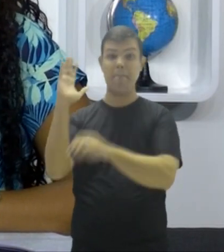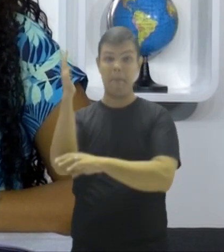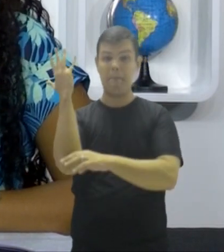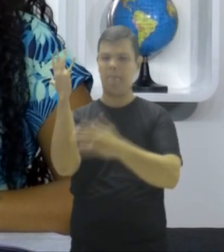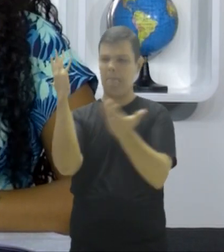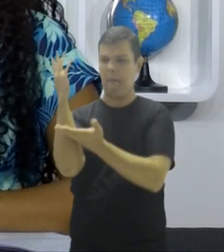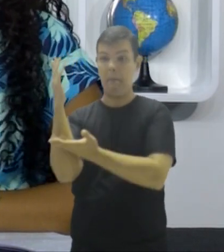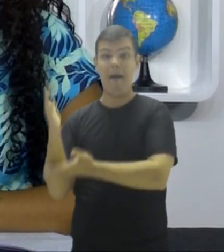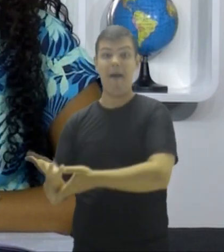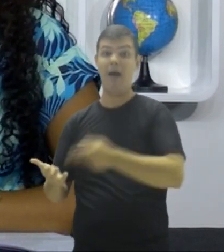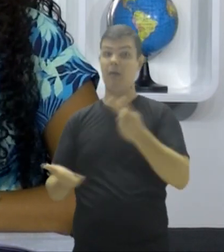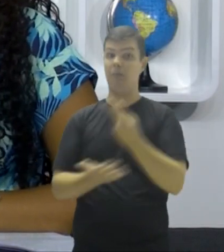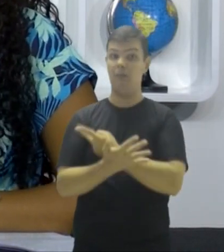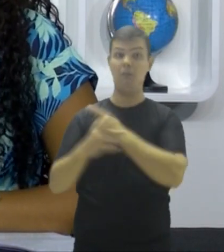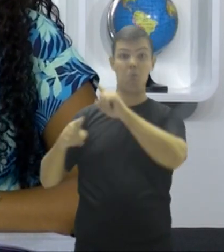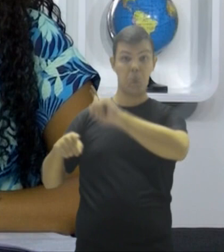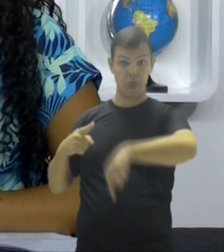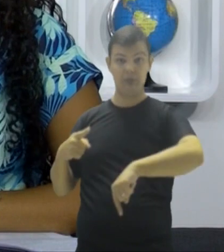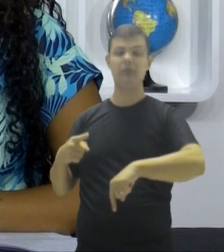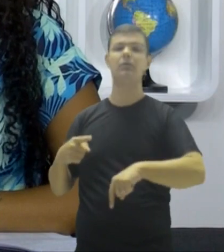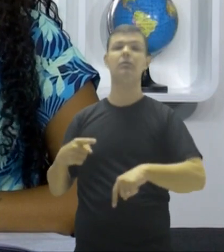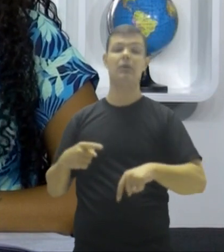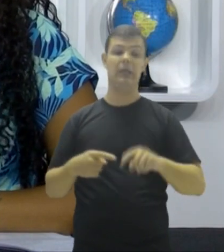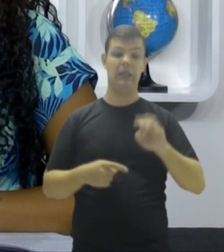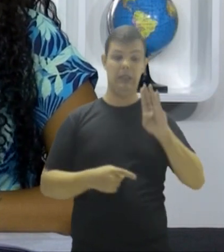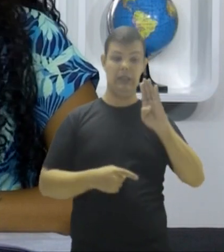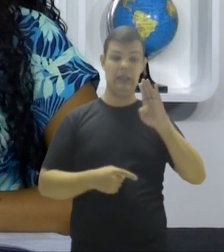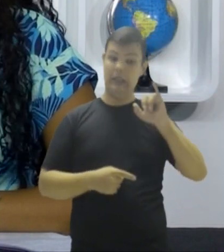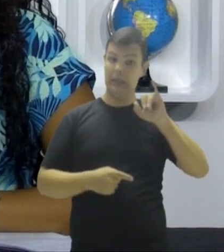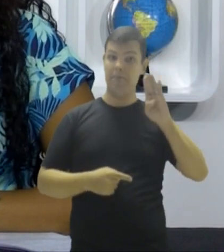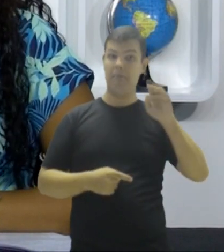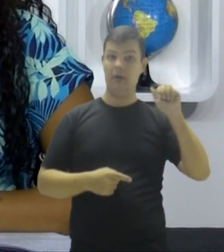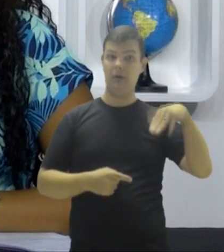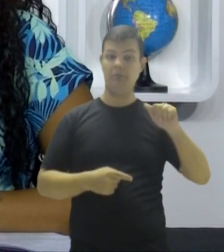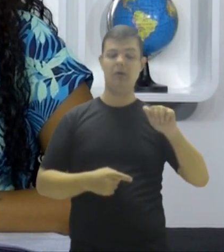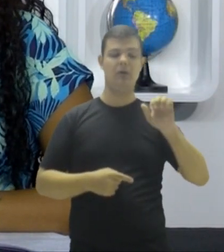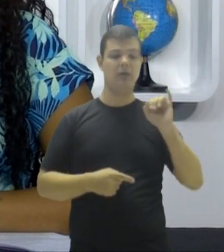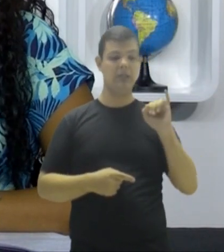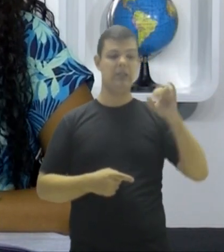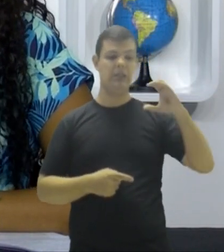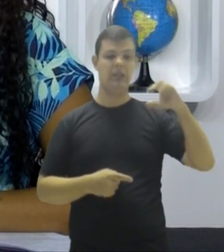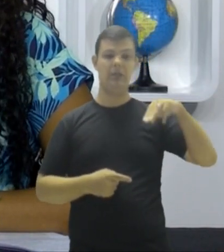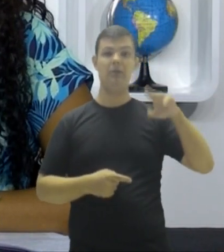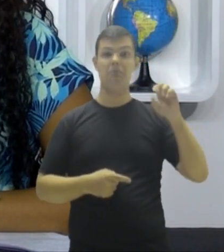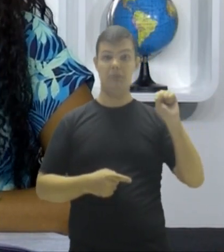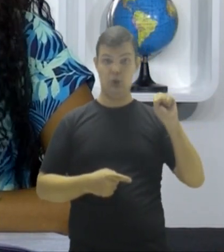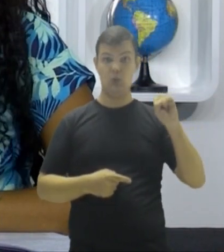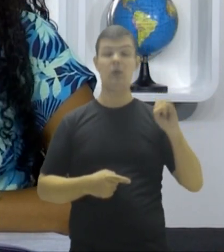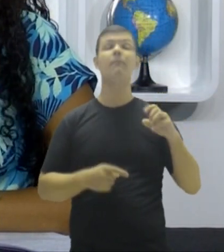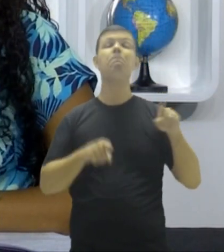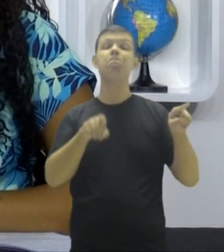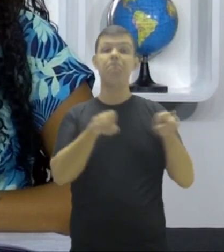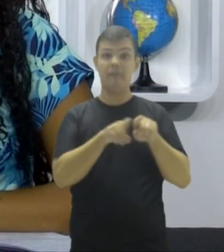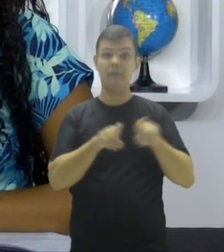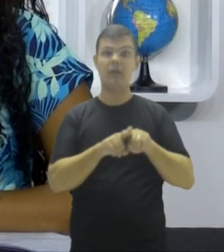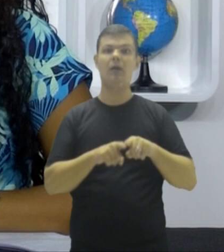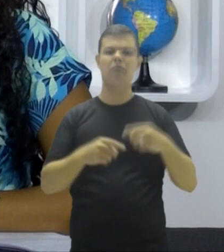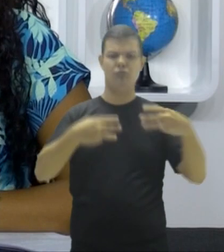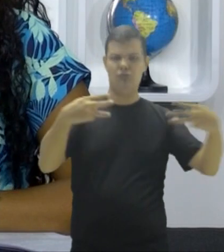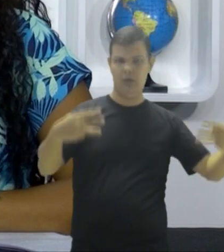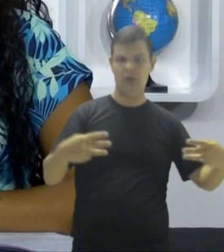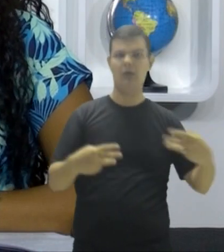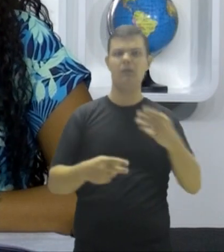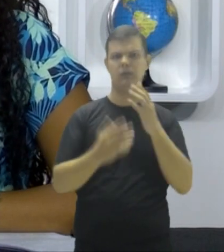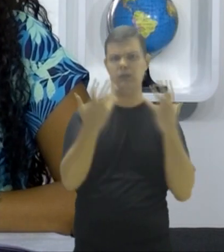do corte irregular de madeira na região amazônica. Então, o IBAMA, o ICMBio e o Ministério do Meio Ambiente, eles são atuantes